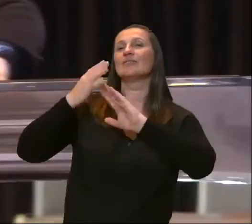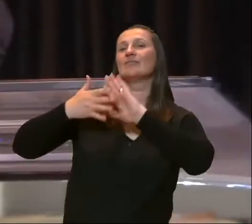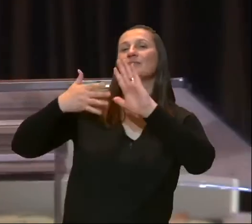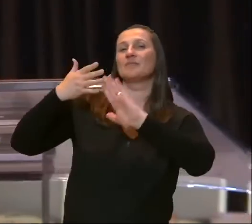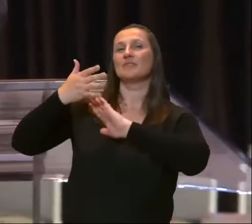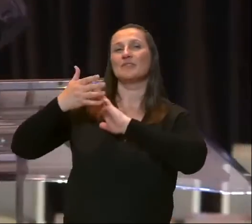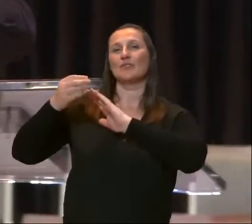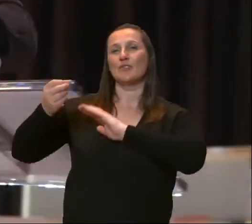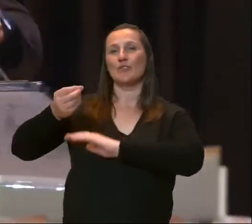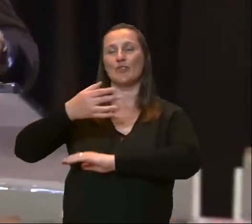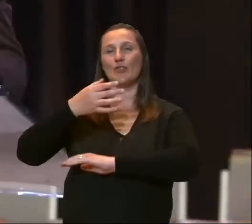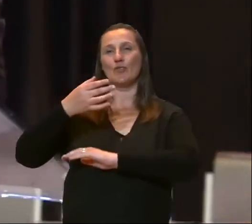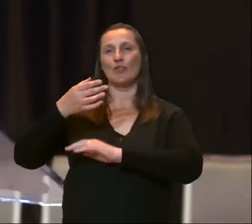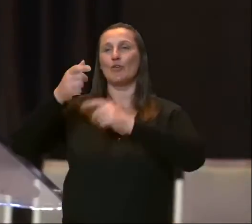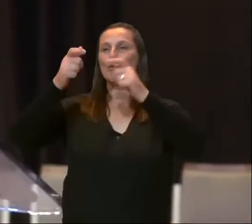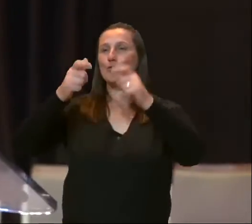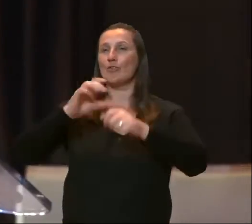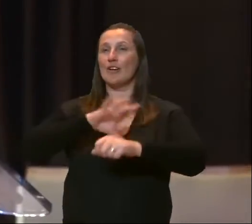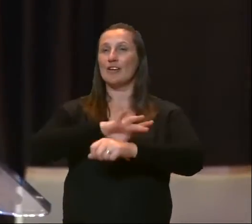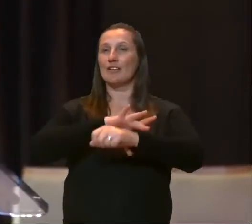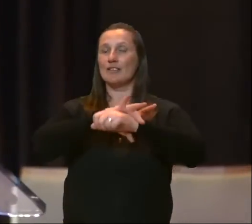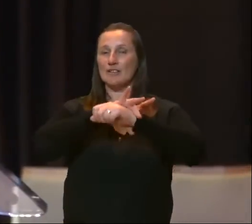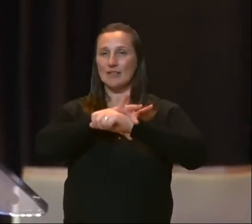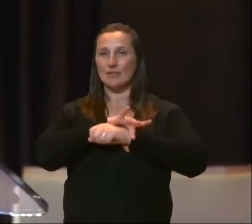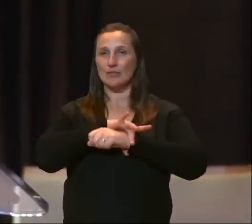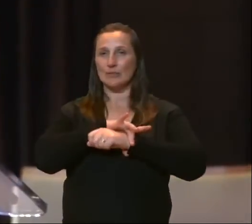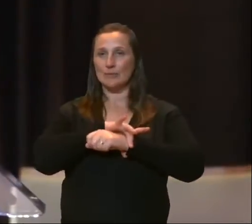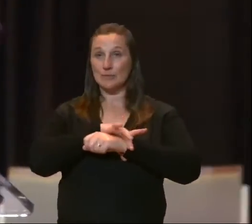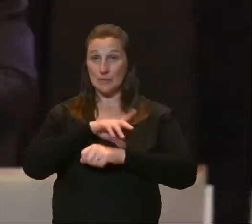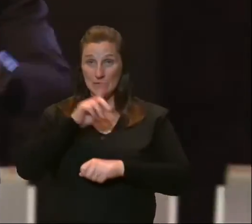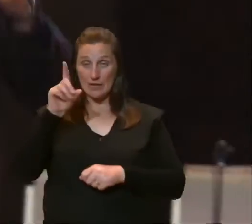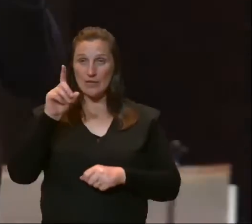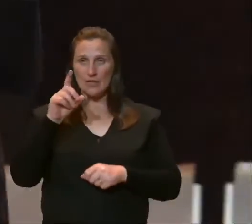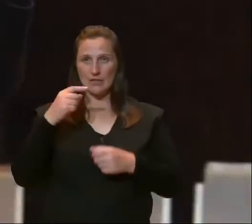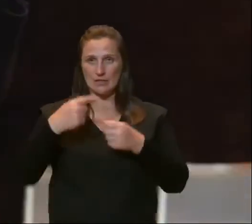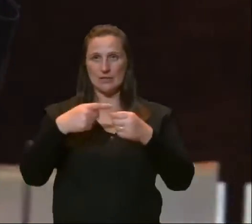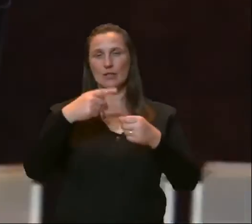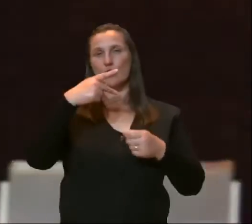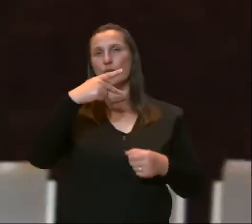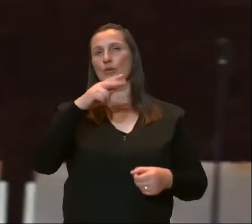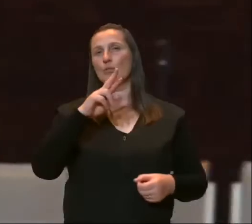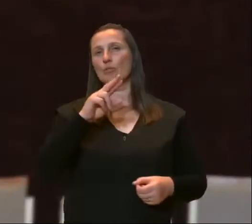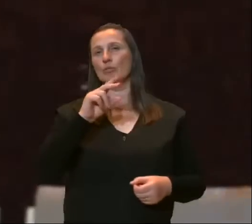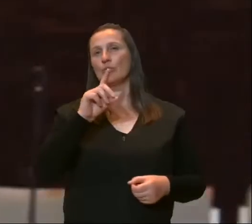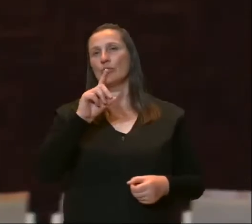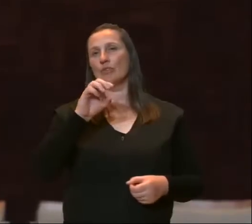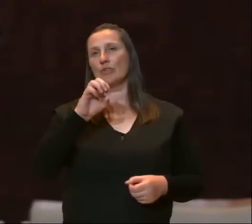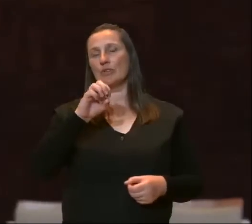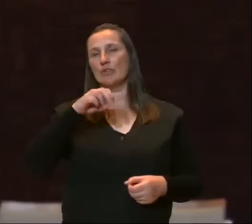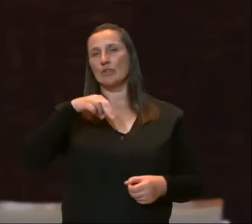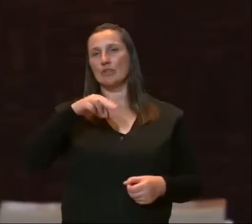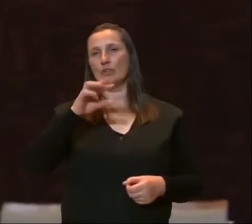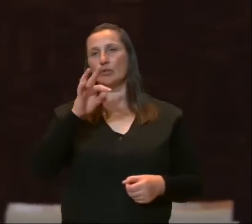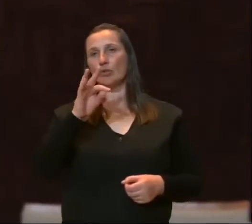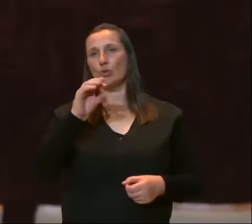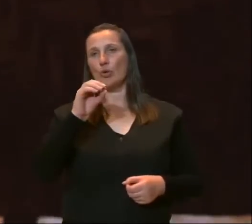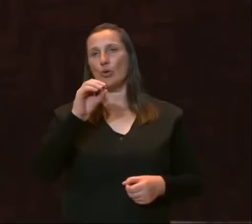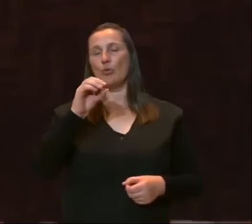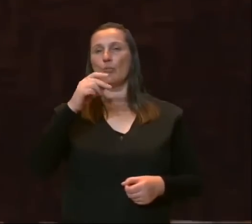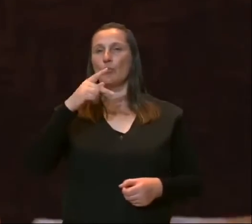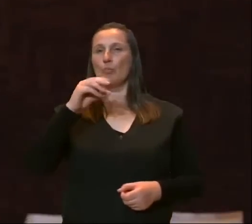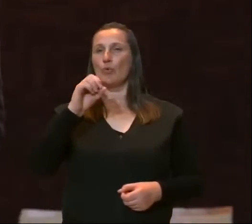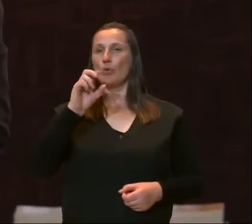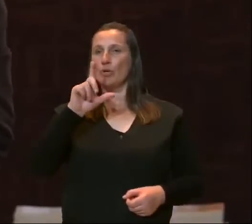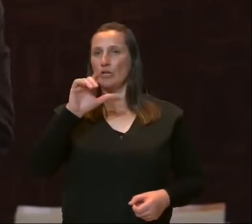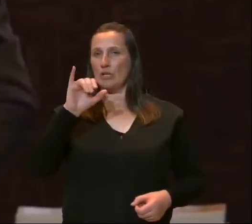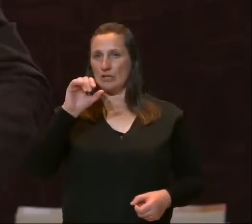colocar num lugar seguro. Quando eu estava em Prudentópolis agora, achei interessante. Estava com o Vitali, nosso missionário